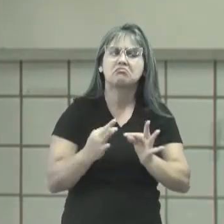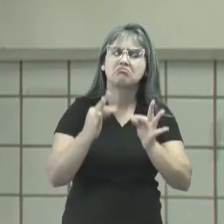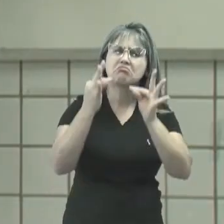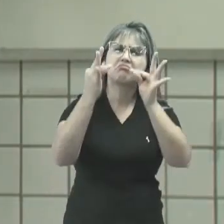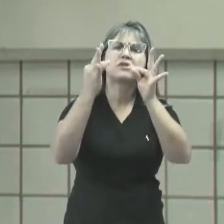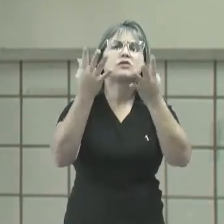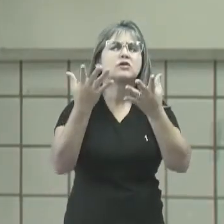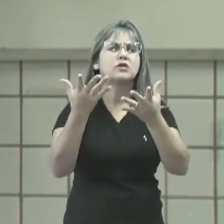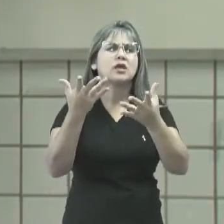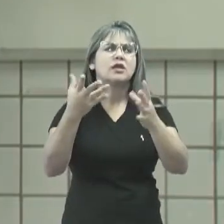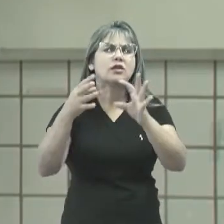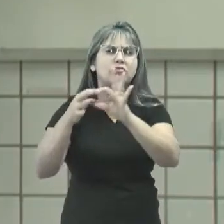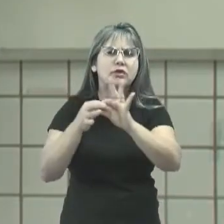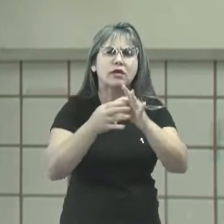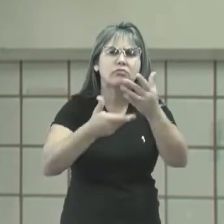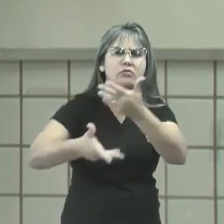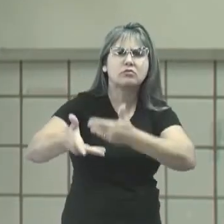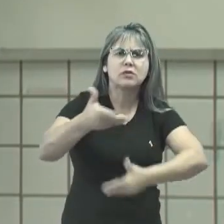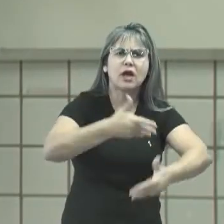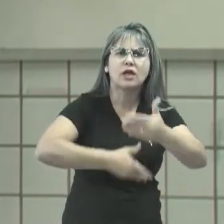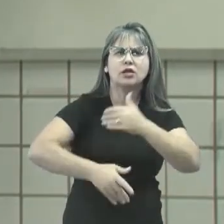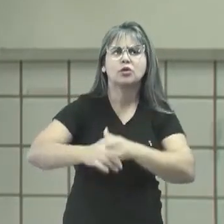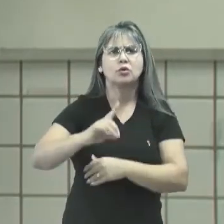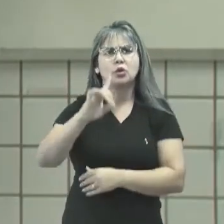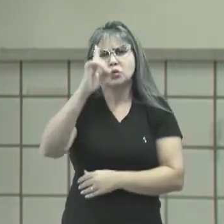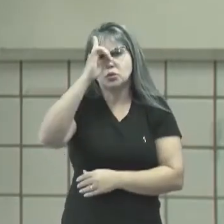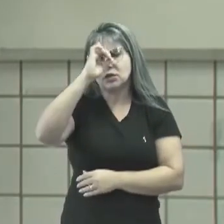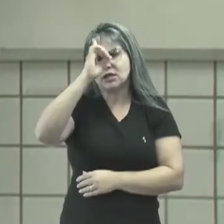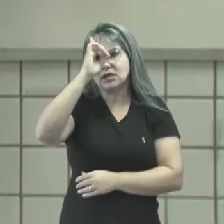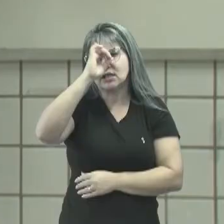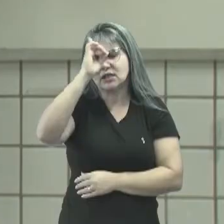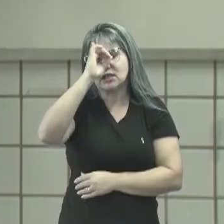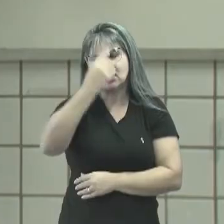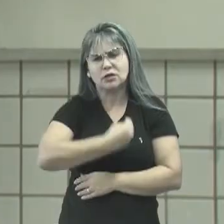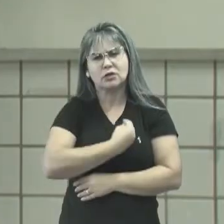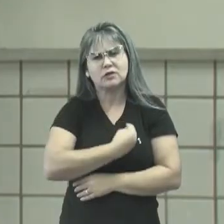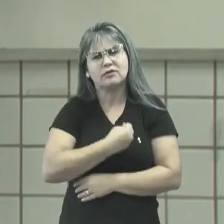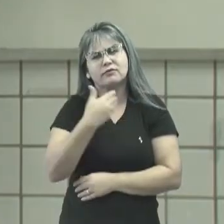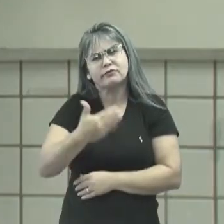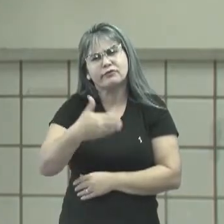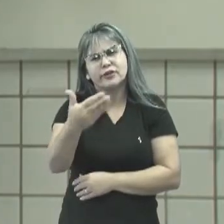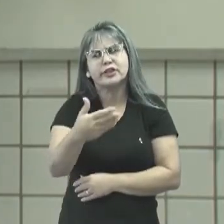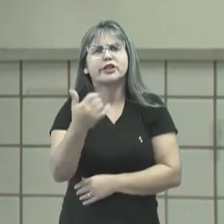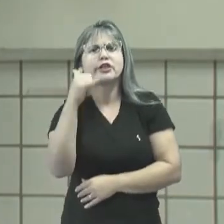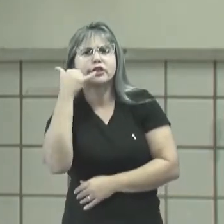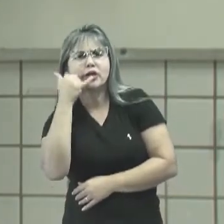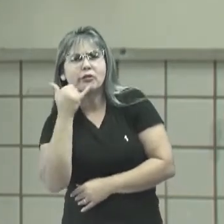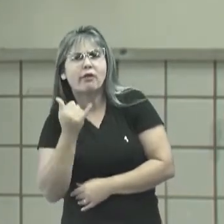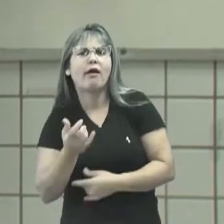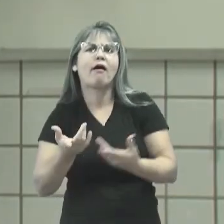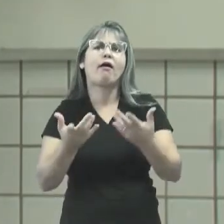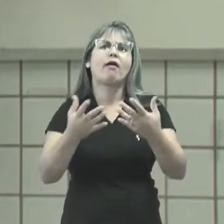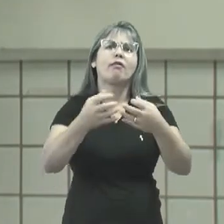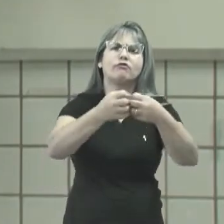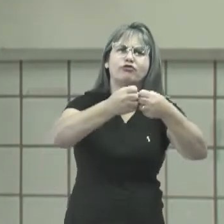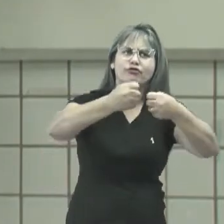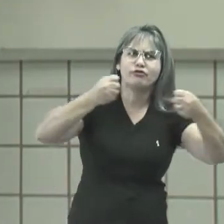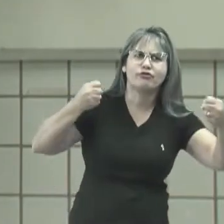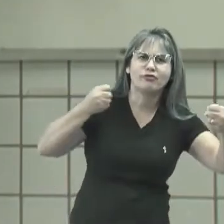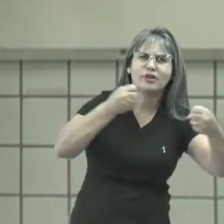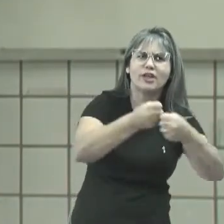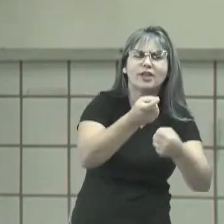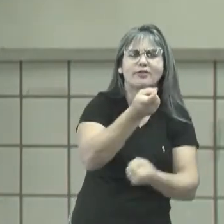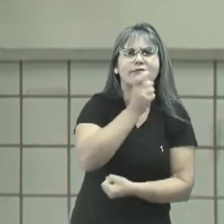vários equipamentos do dia a dia, né? Não só celular, mas também geladeira, máquina de lavar, telefone de